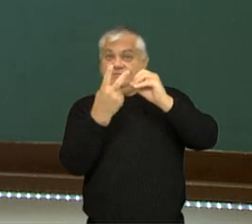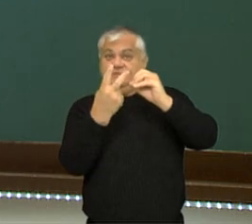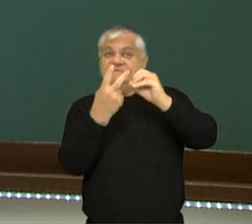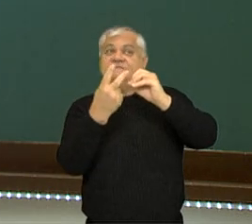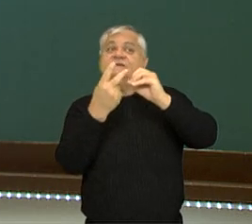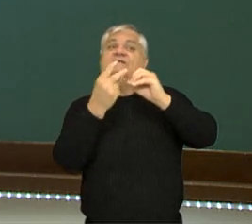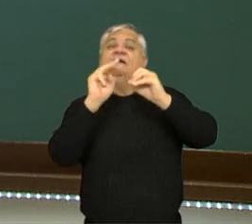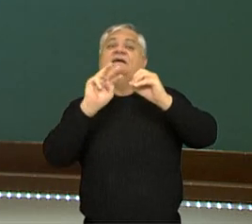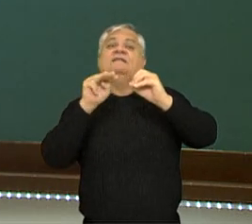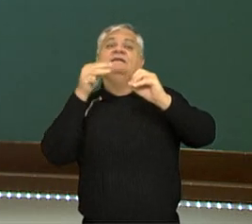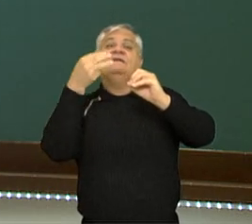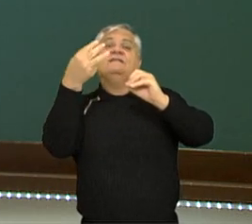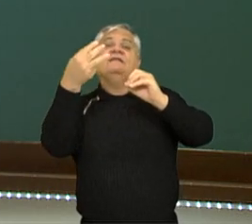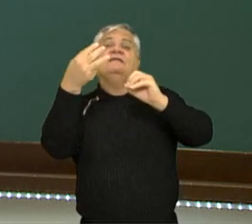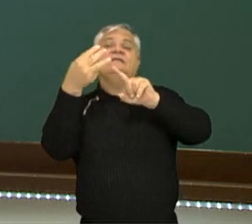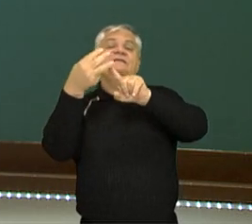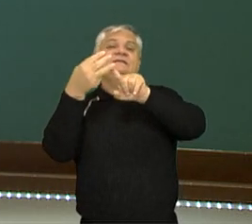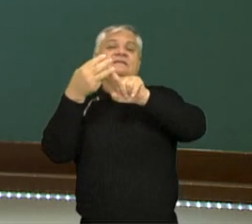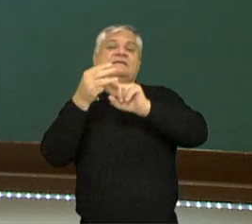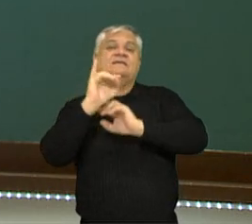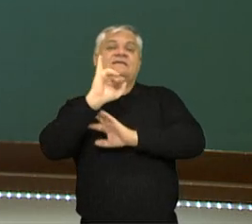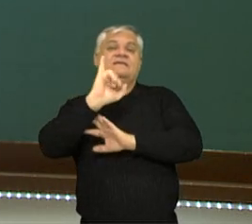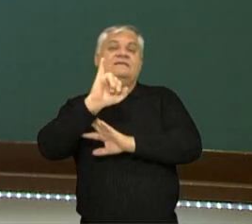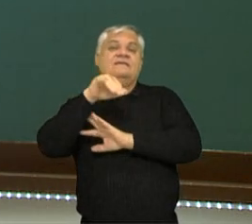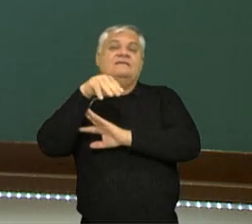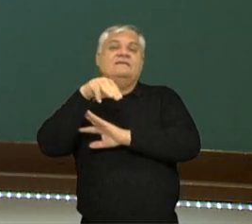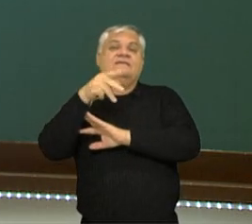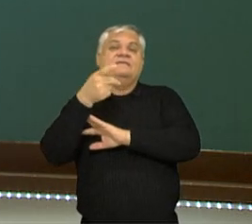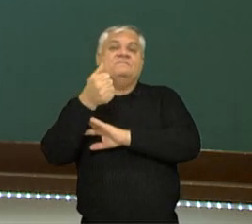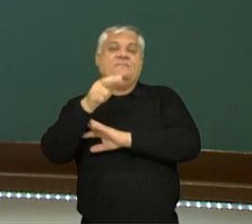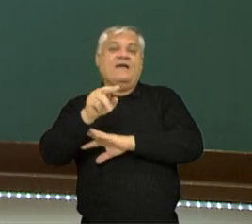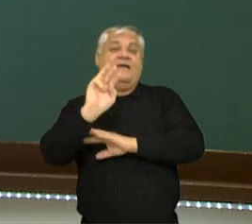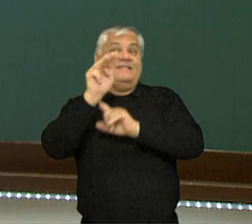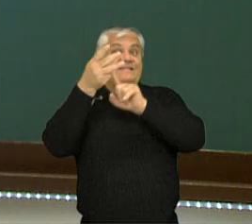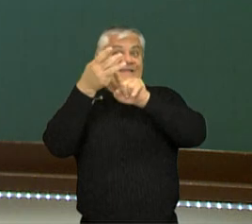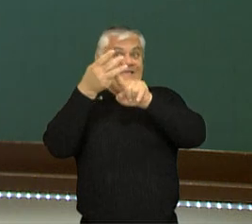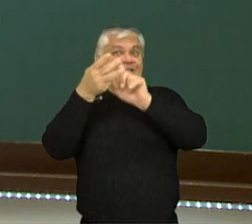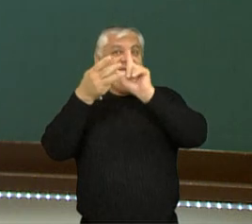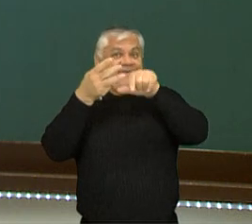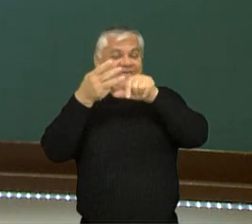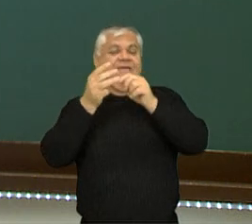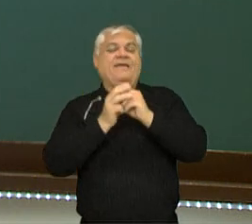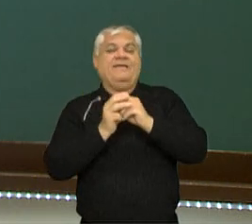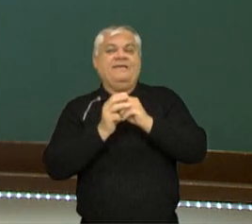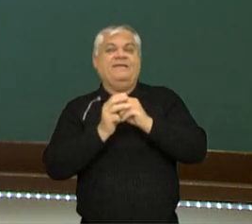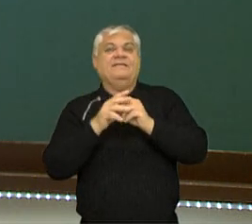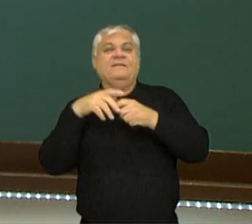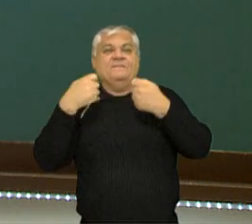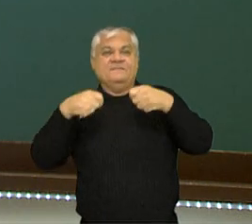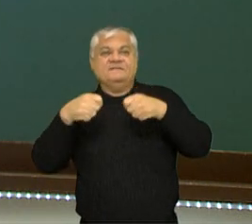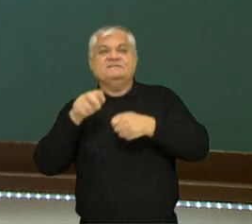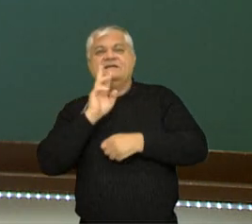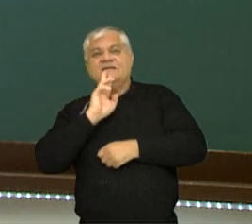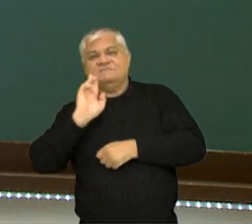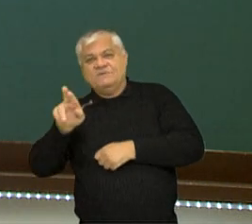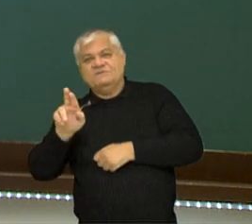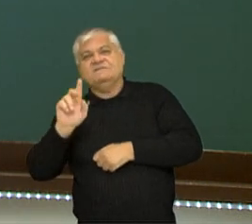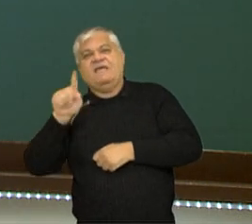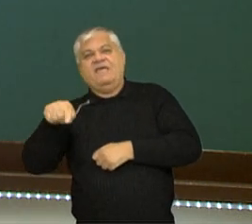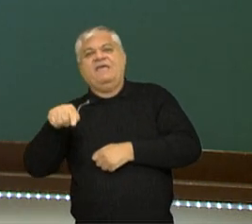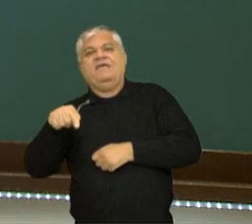décimos elevado ao cubo. Então, eu já sei que é uma base negativa e o expoente